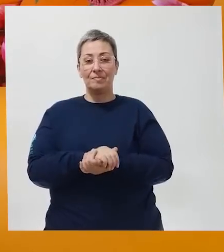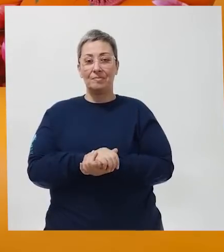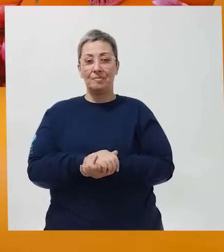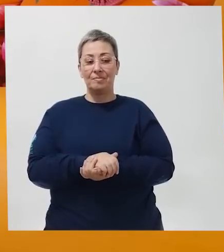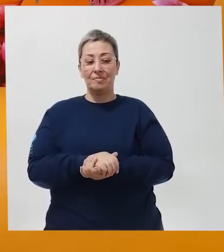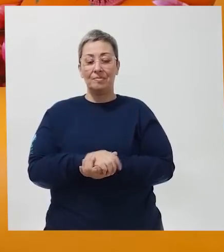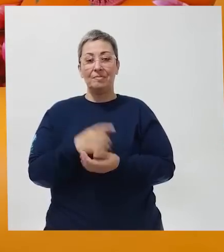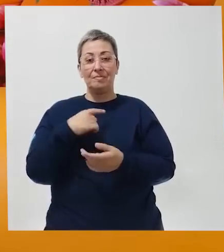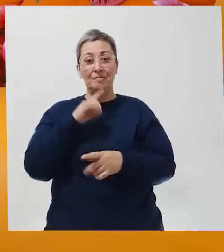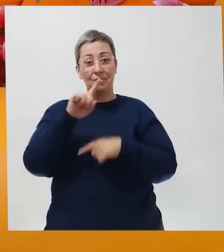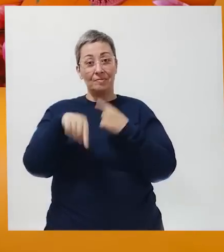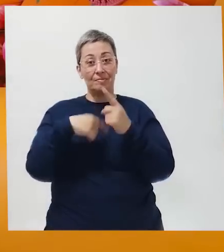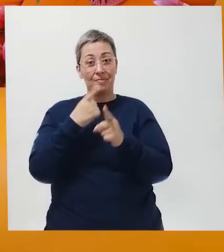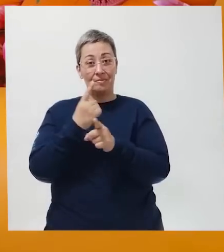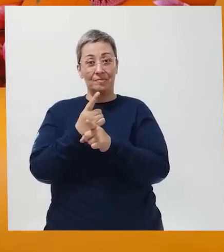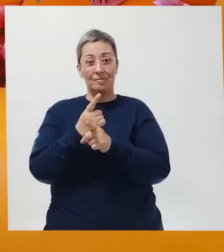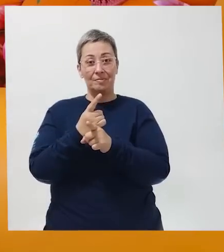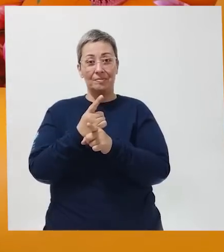boca.